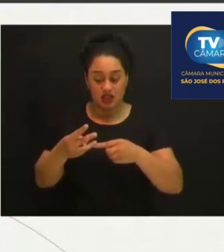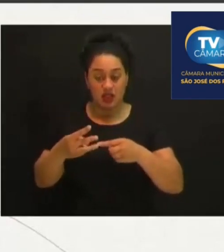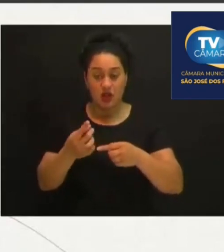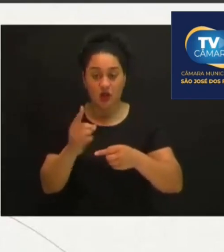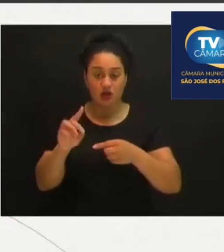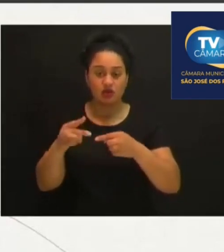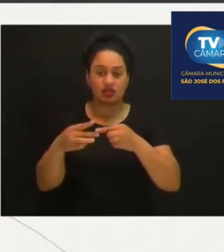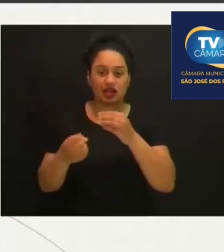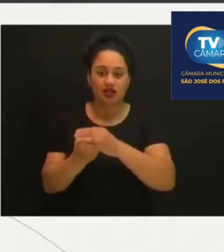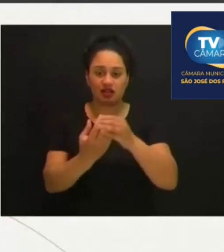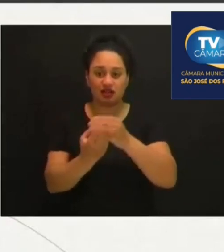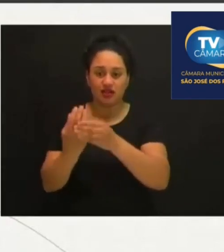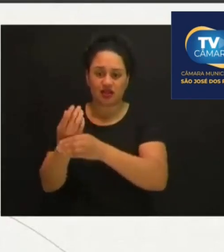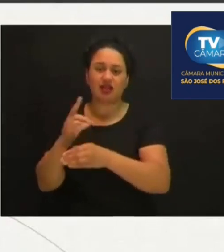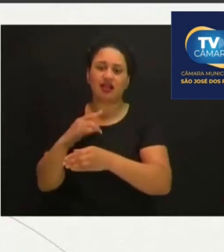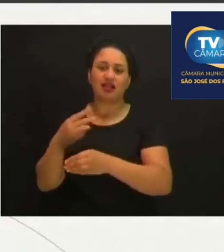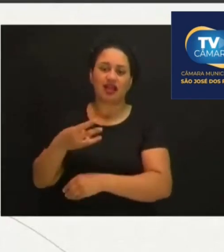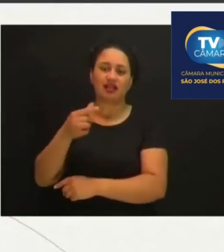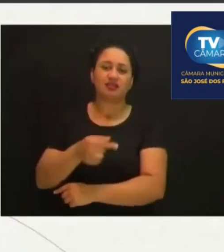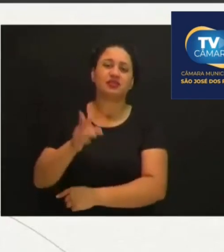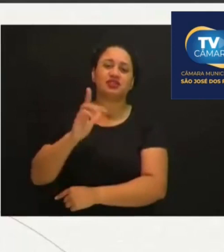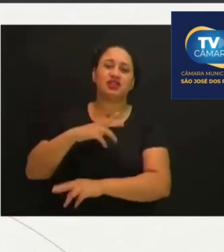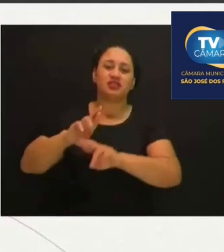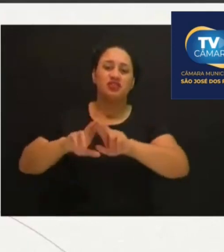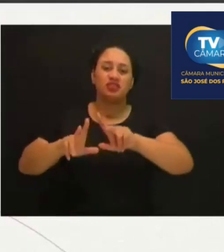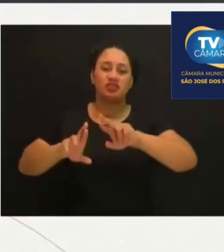3 semanas já houve toda uma diferenciação celular.